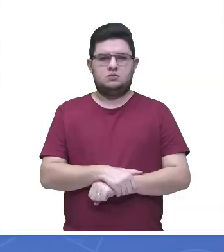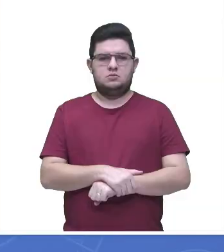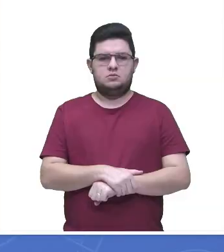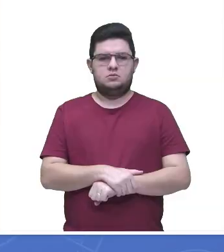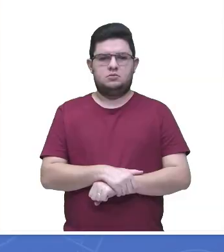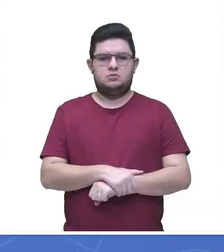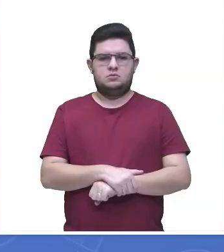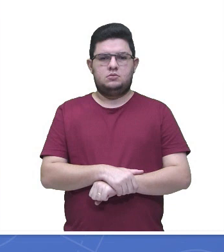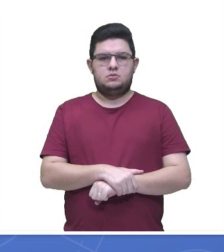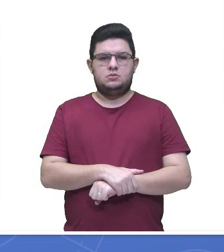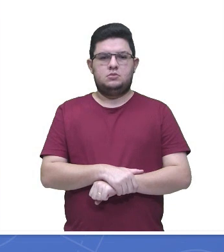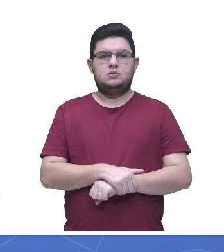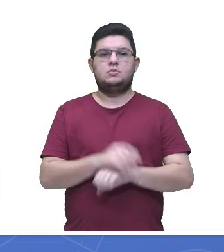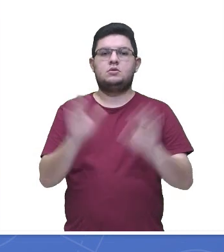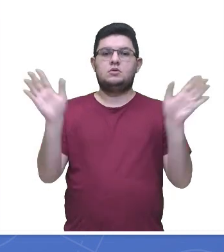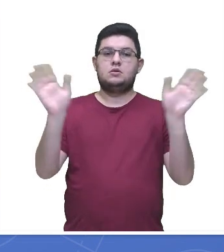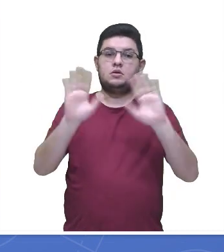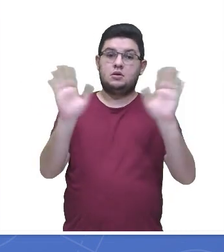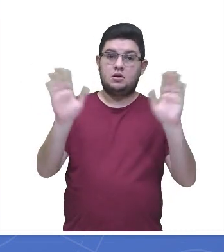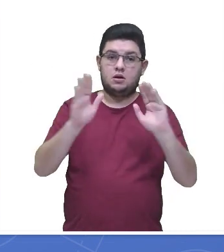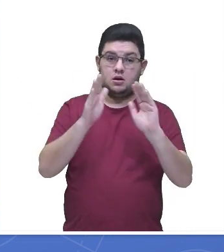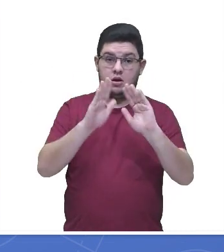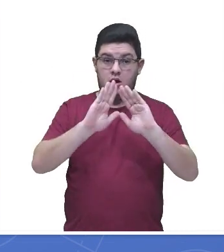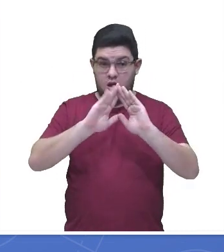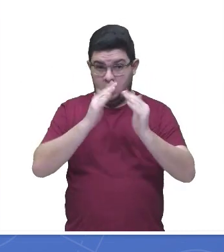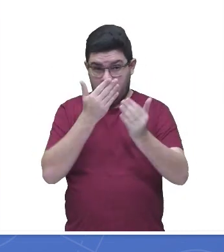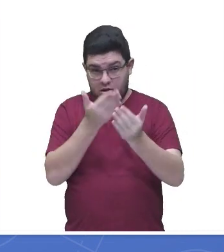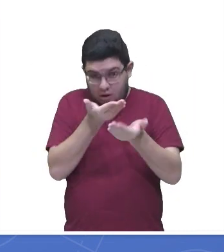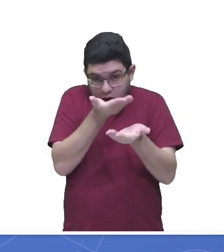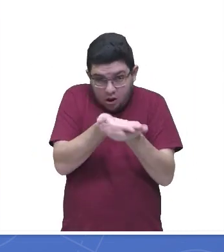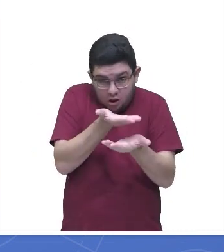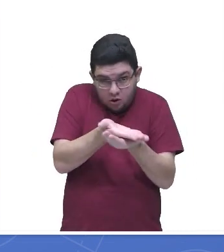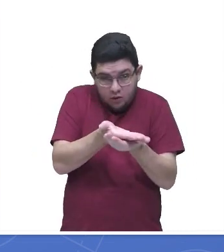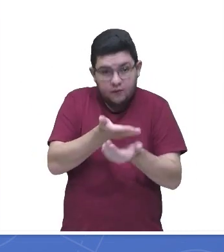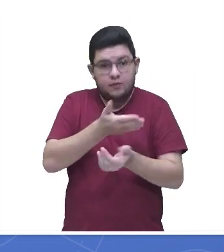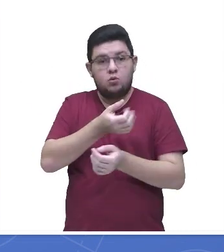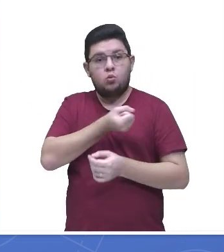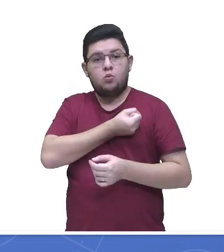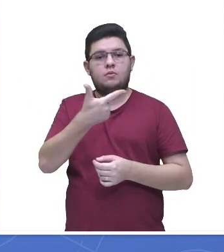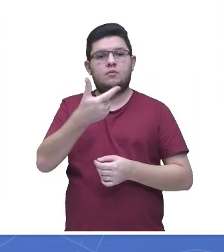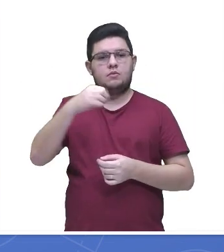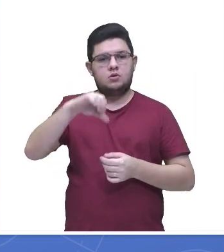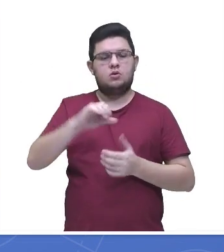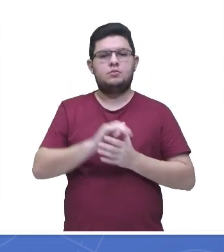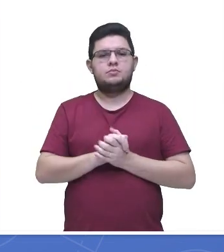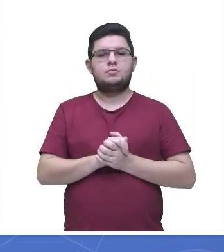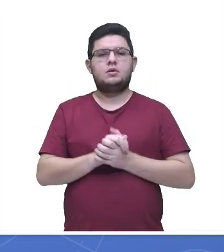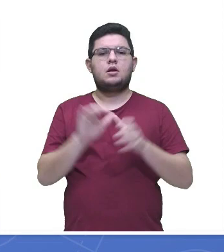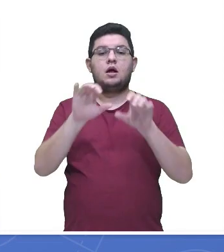Ok, então vamos lá. Aula 29, Arte na Antiguidade, Egito e Grécia.